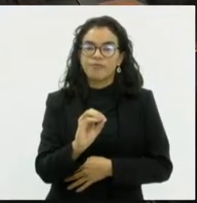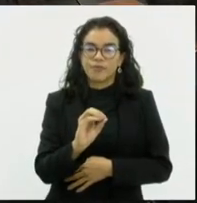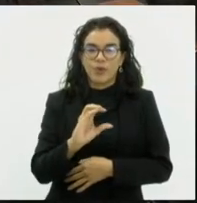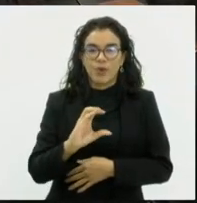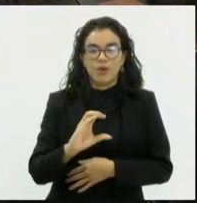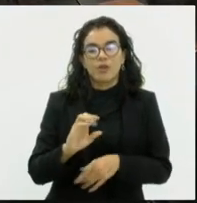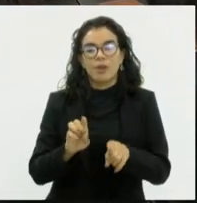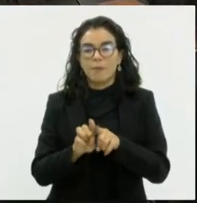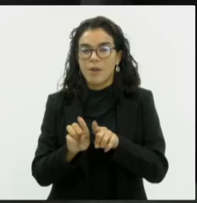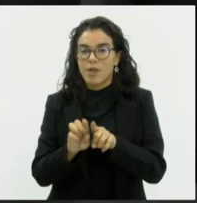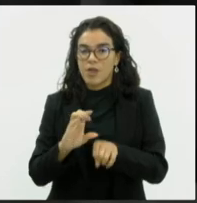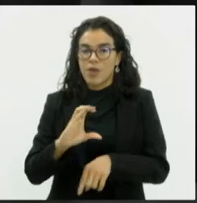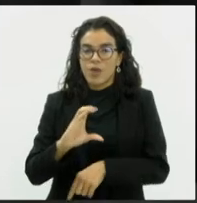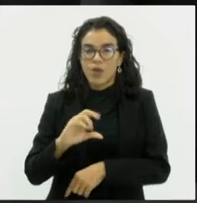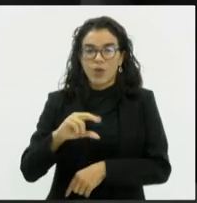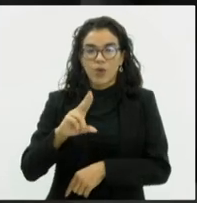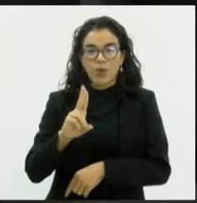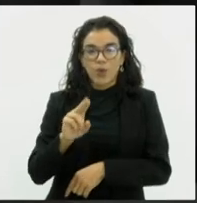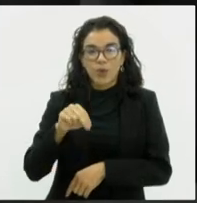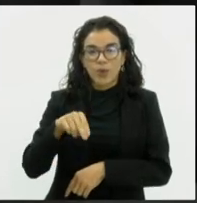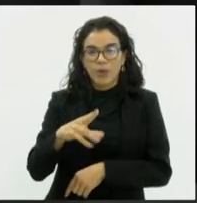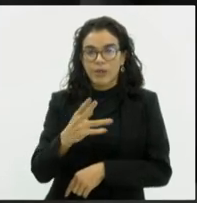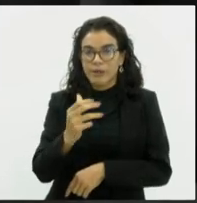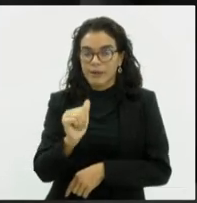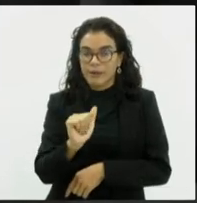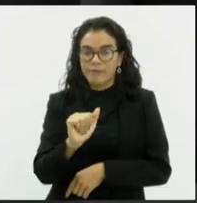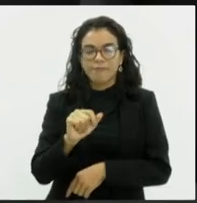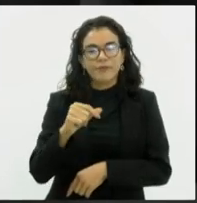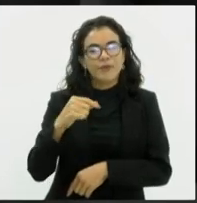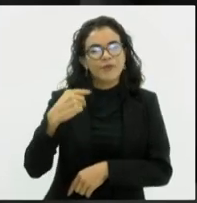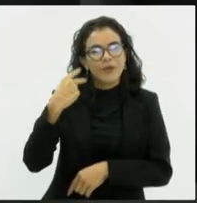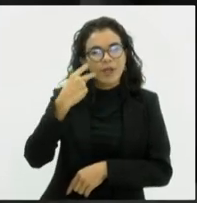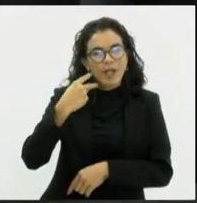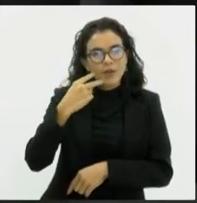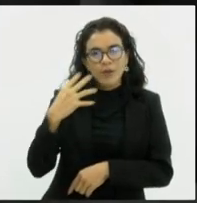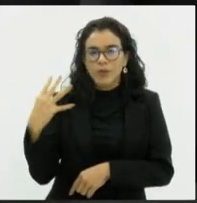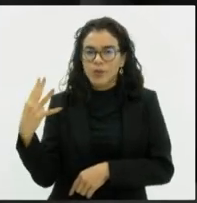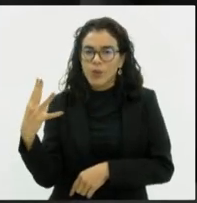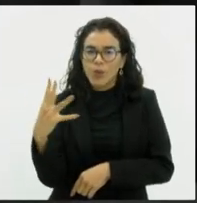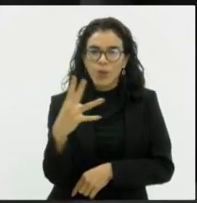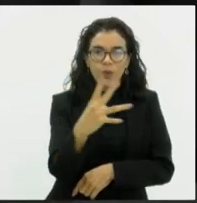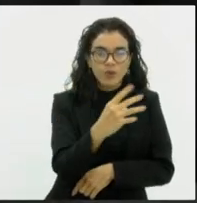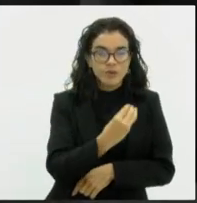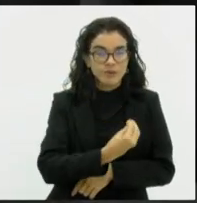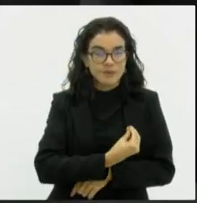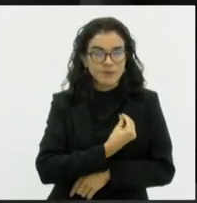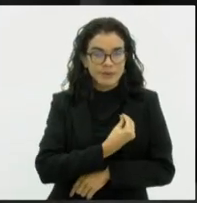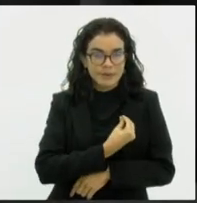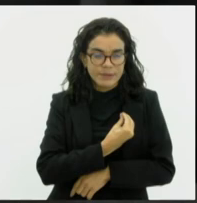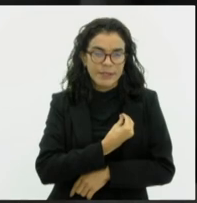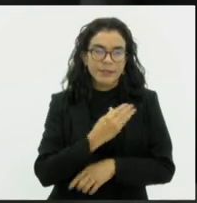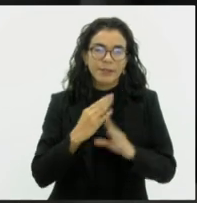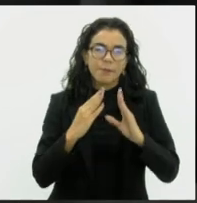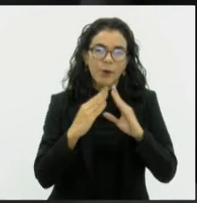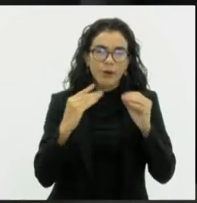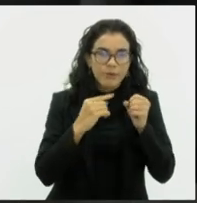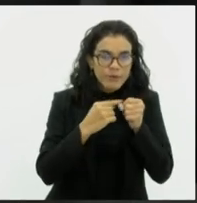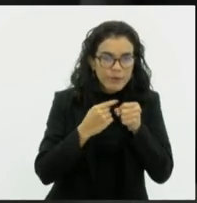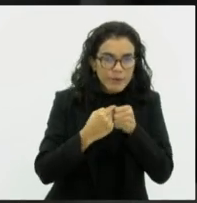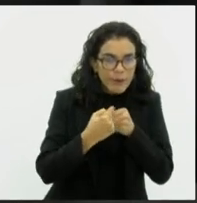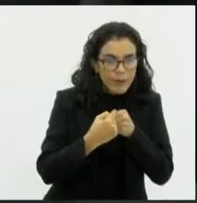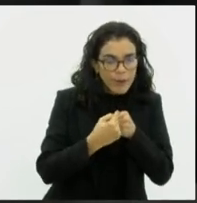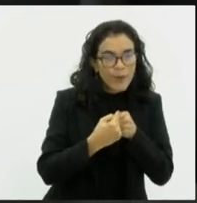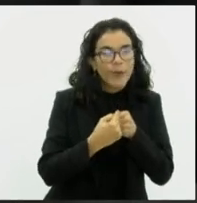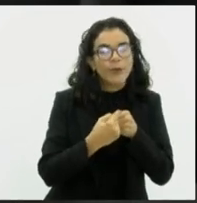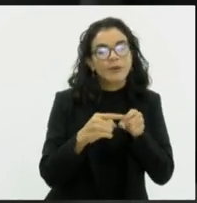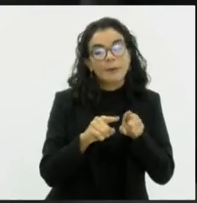Cunha. Cumprimento a todos os vereadores do interior que estão hoje aqui e até próximo aqui à capital.